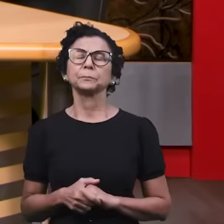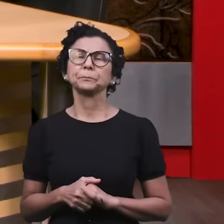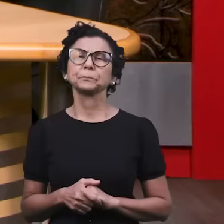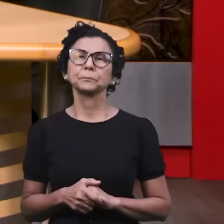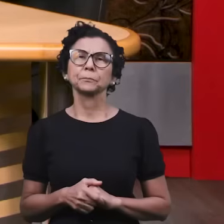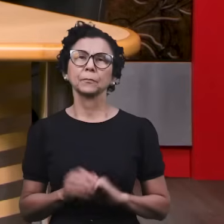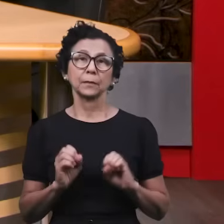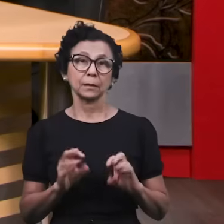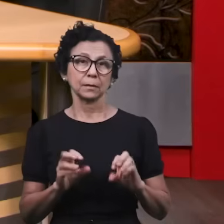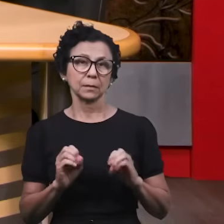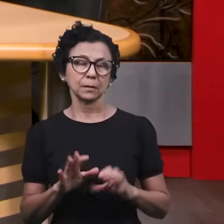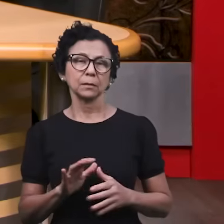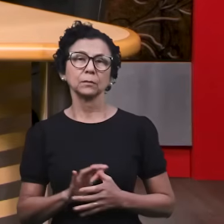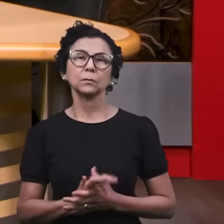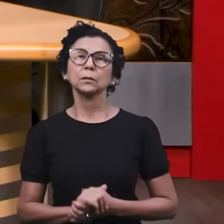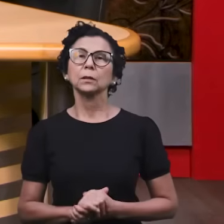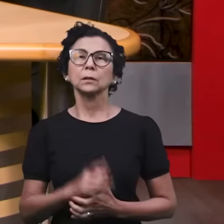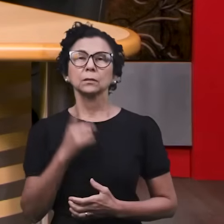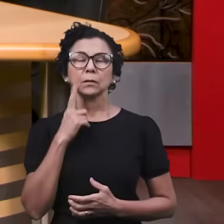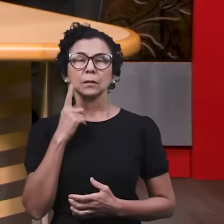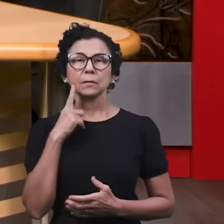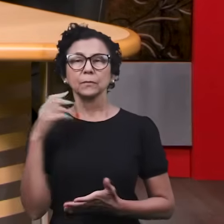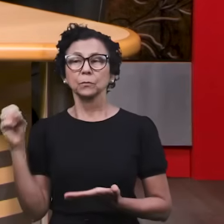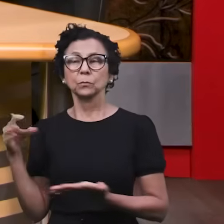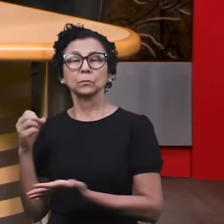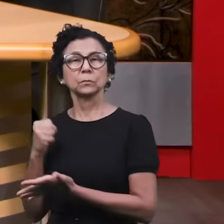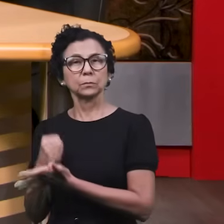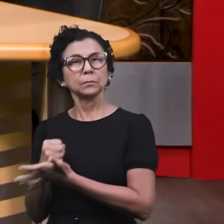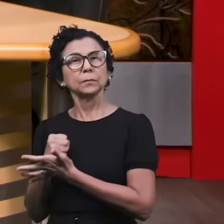presente, muito presente no Novo Testamento,